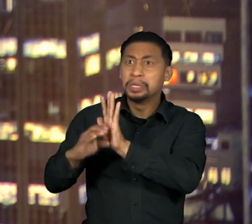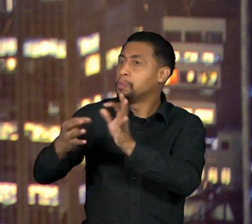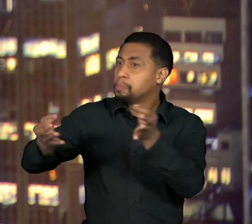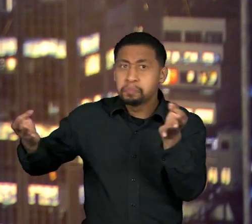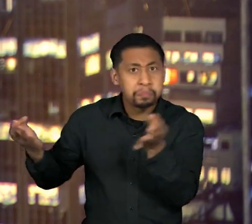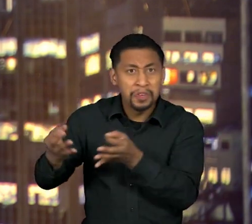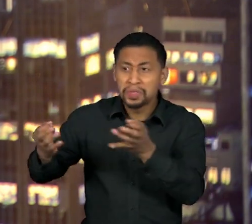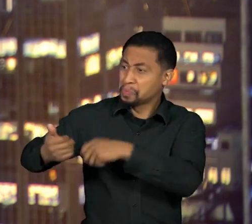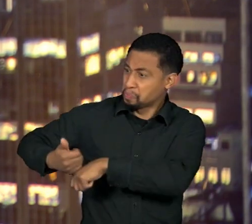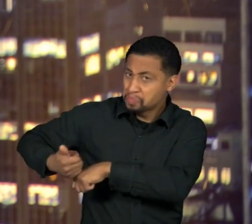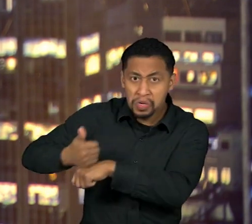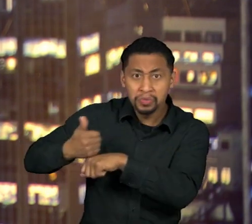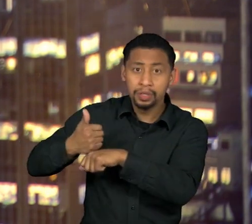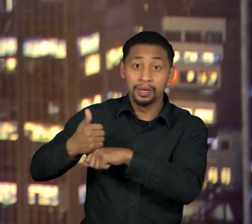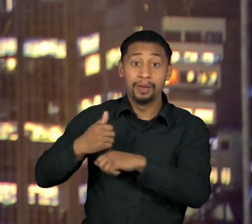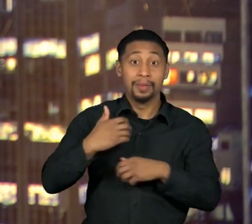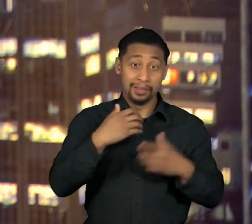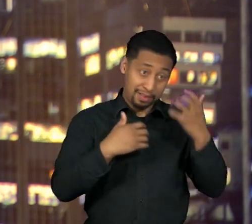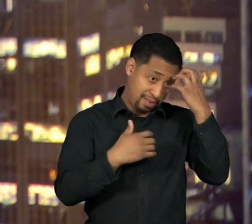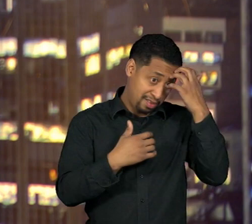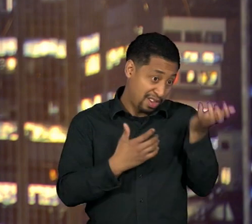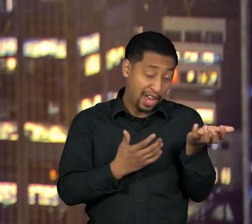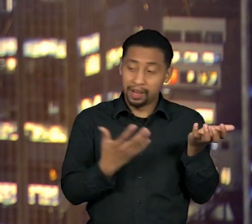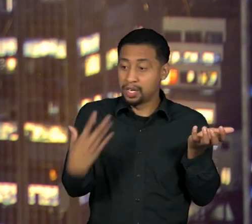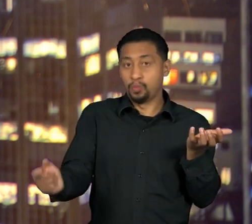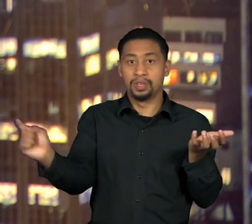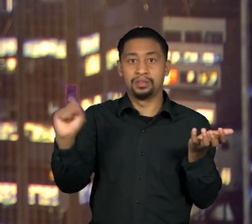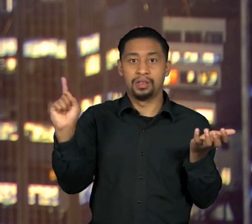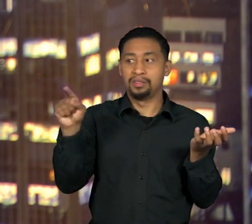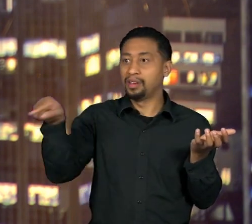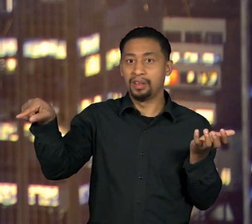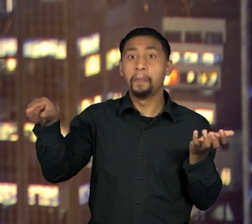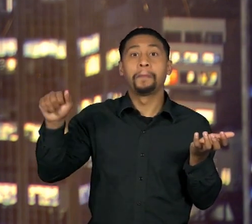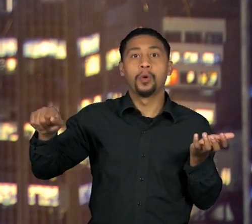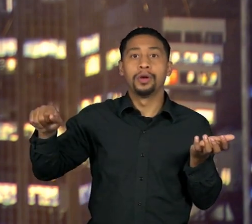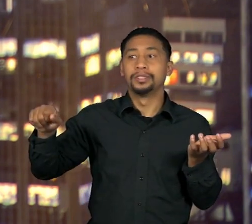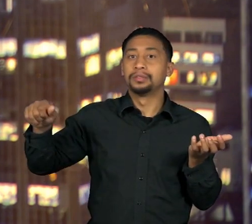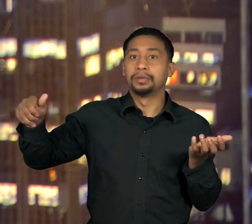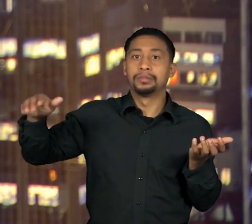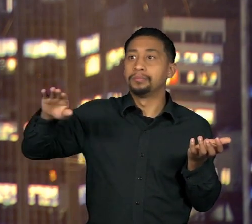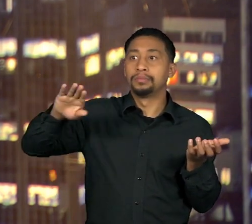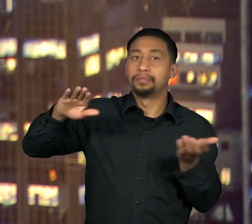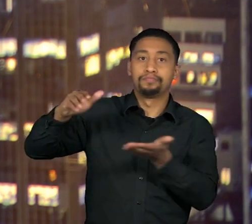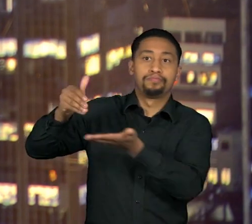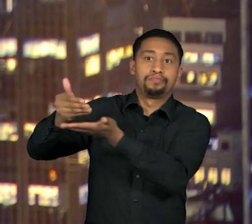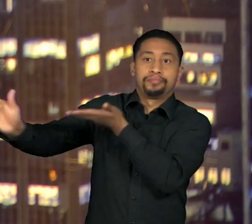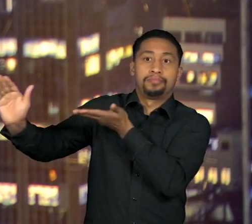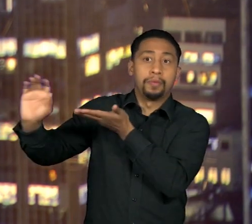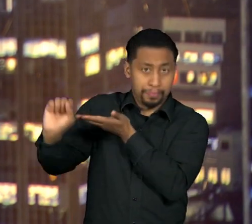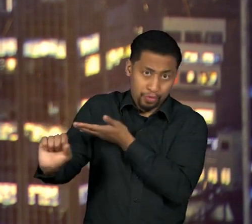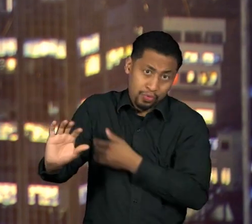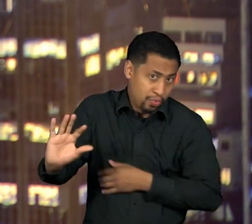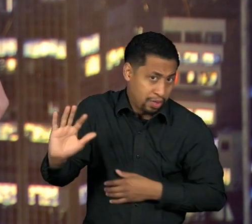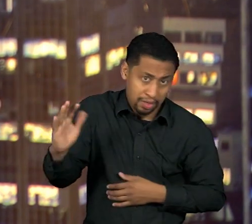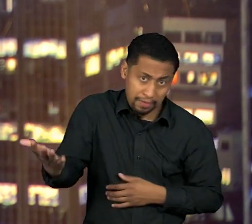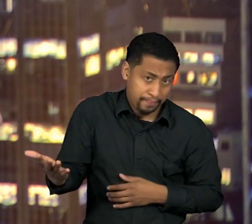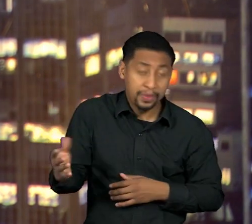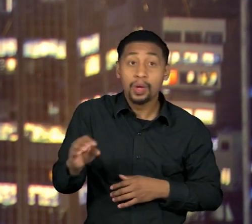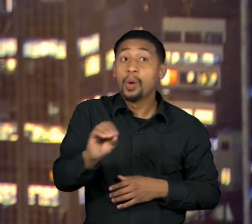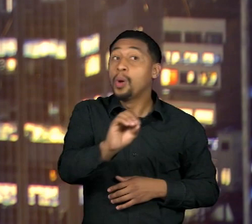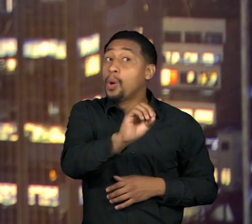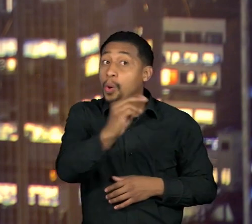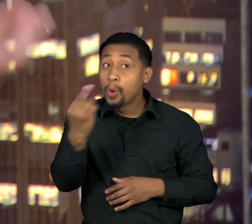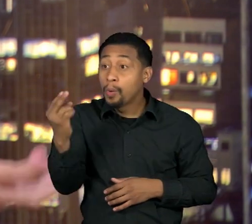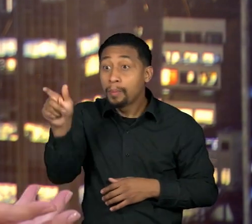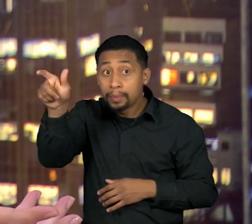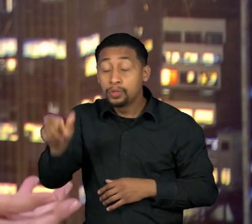ali não estava adequada aos modelos de linguagem, não é? Dessa ferramenta. Ou então uma pessoa com deficiência que não tem